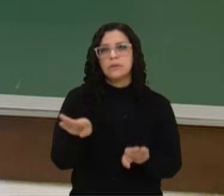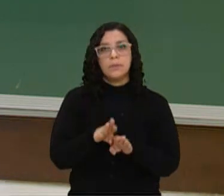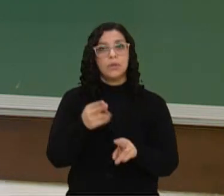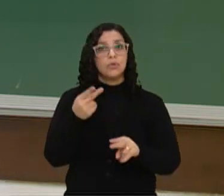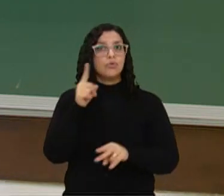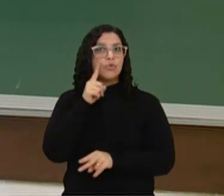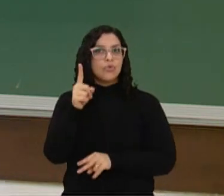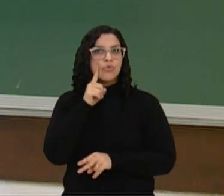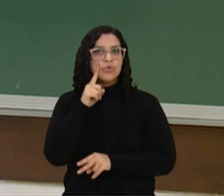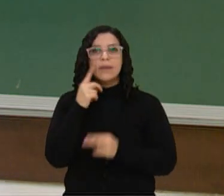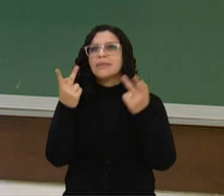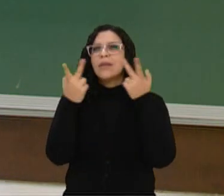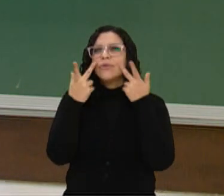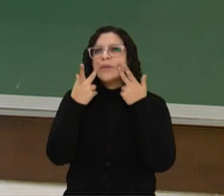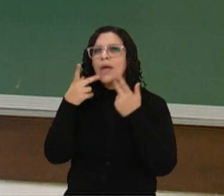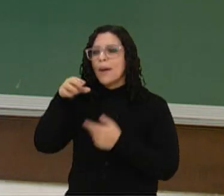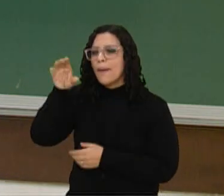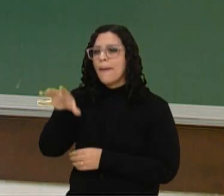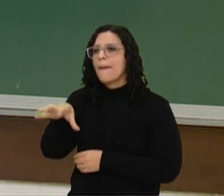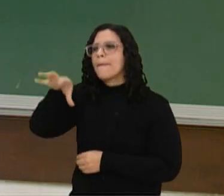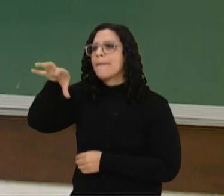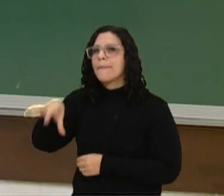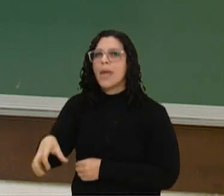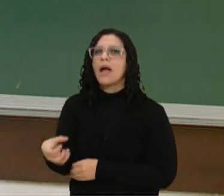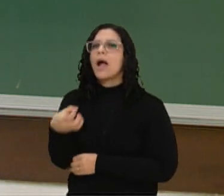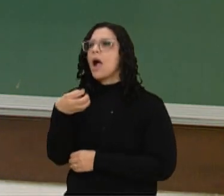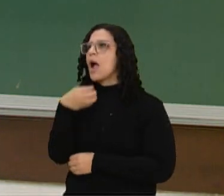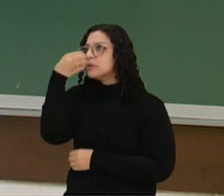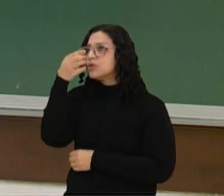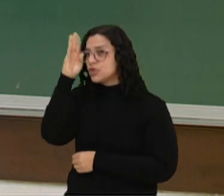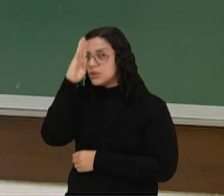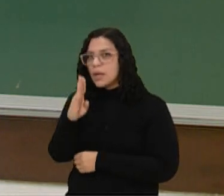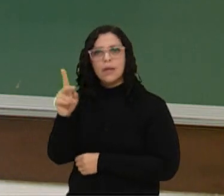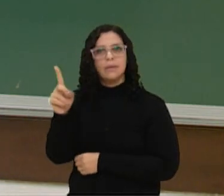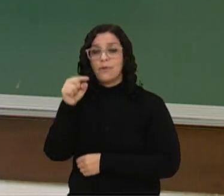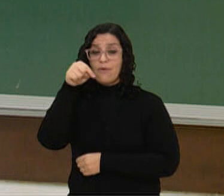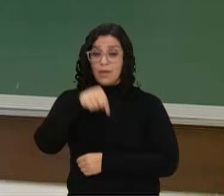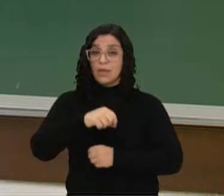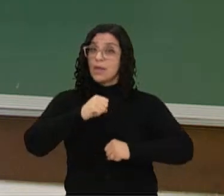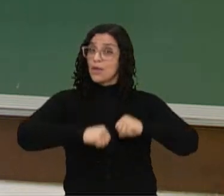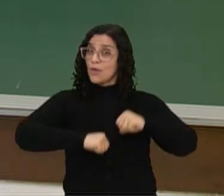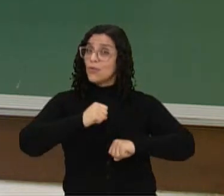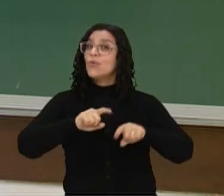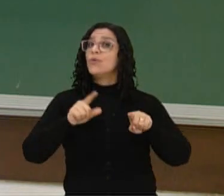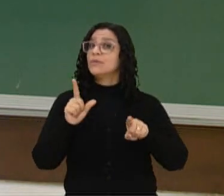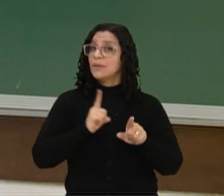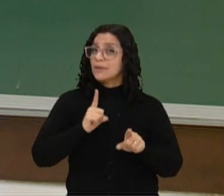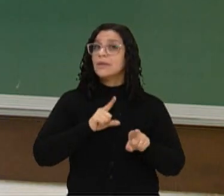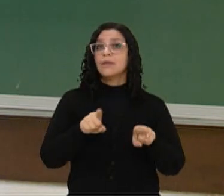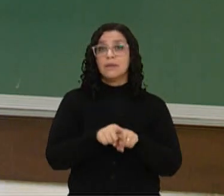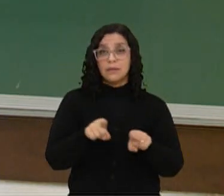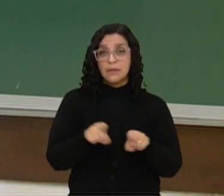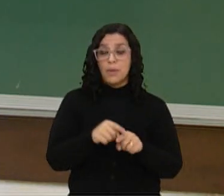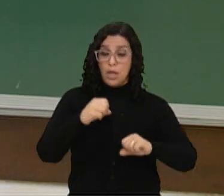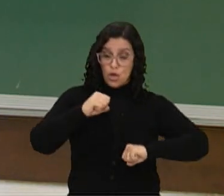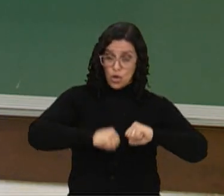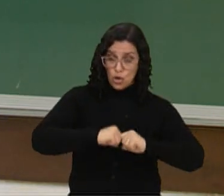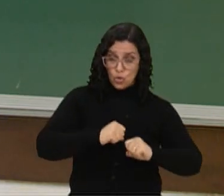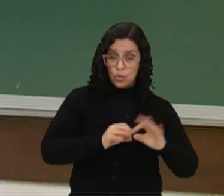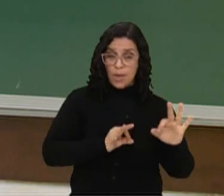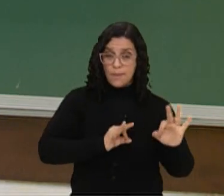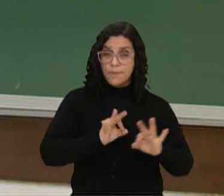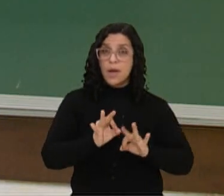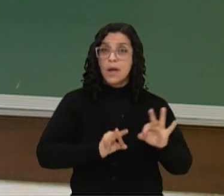não são naturais, né? Eles não vêm direto lá do setor primário em muitos casos. Eles passam pela indústria,